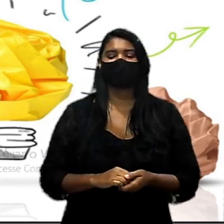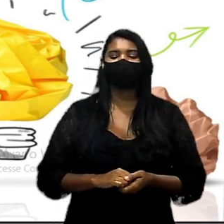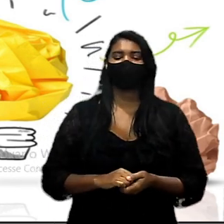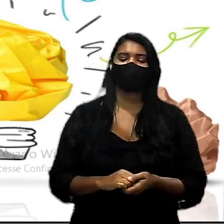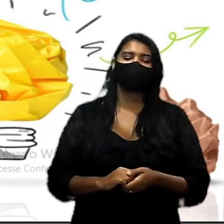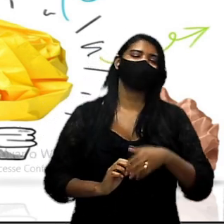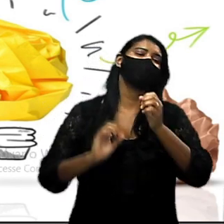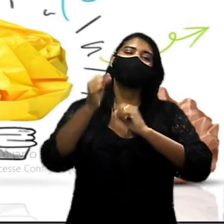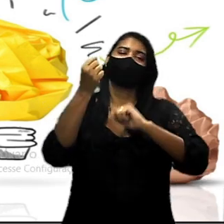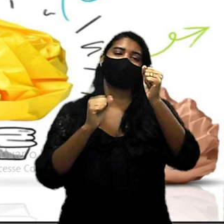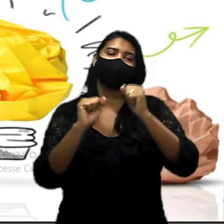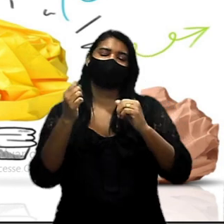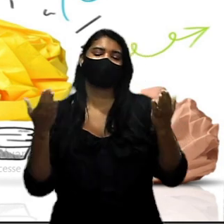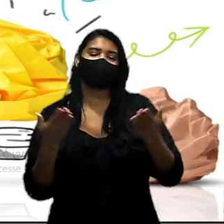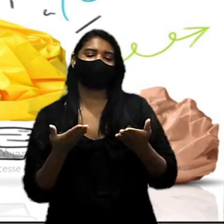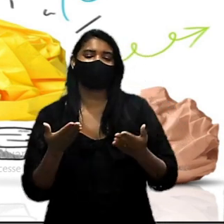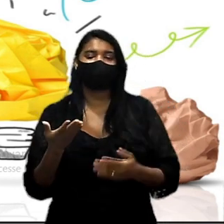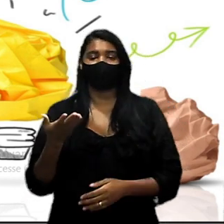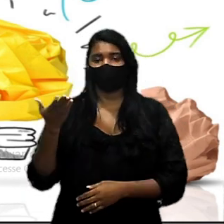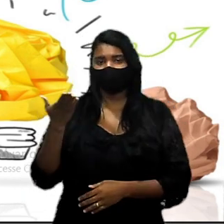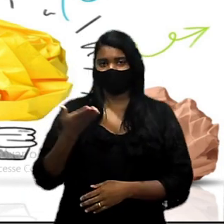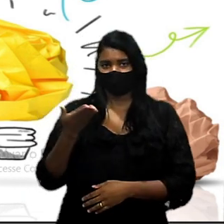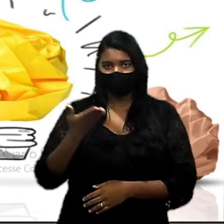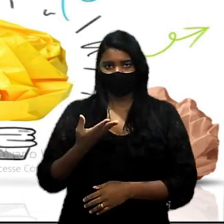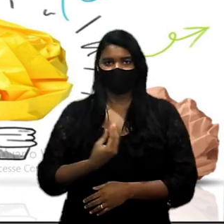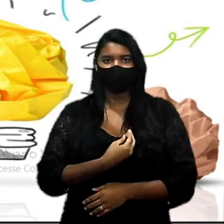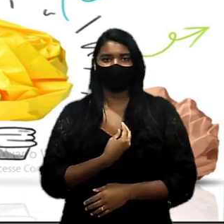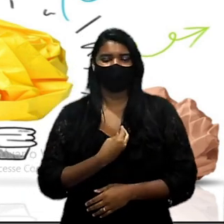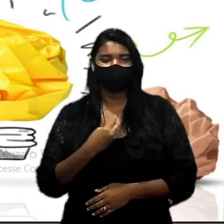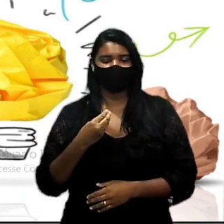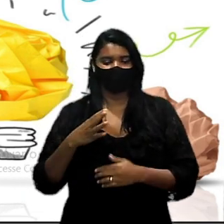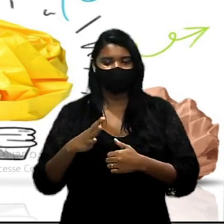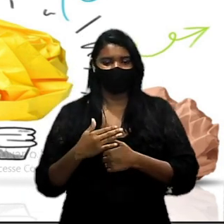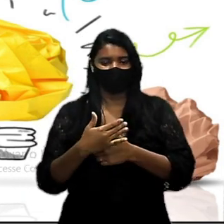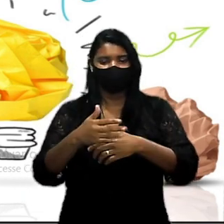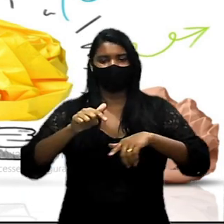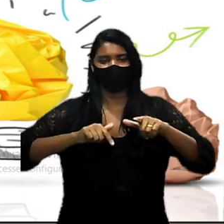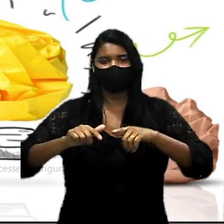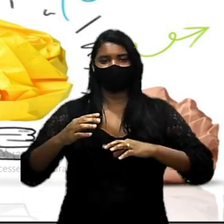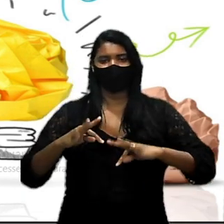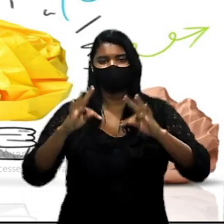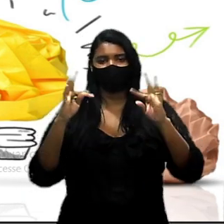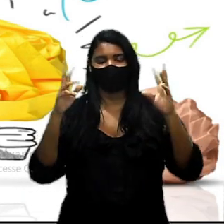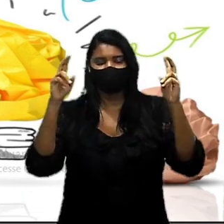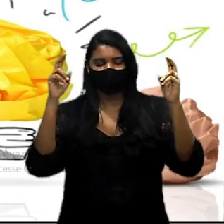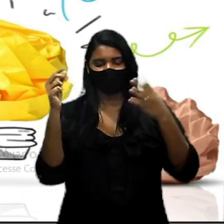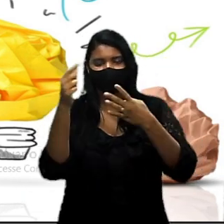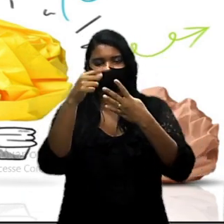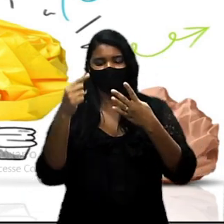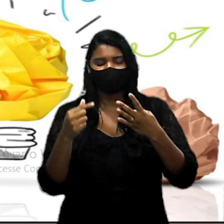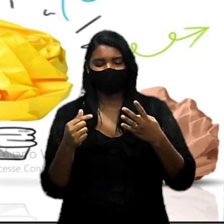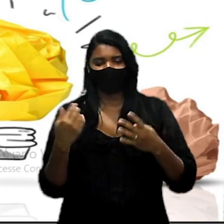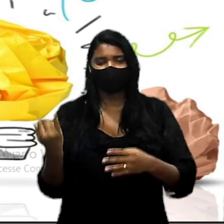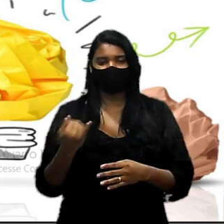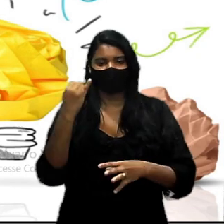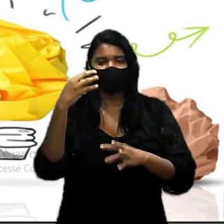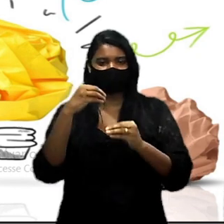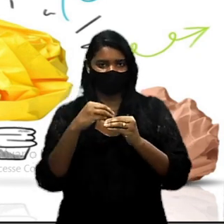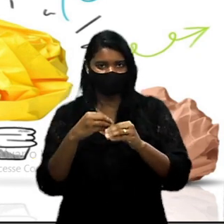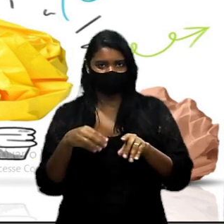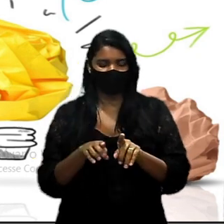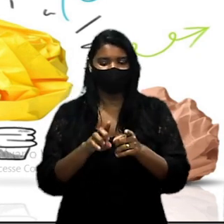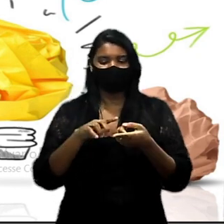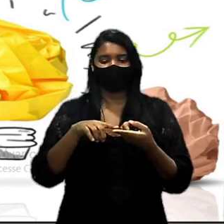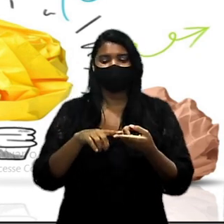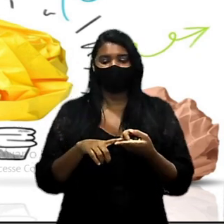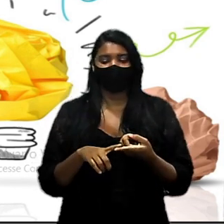claro, sem a menor sombra de dúvida, que a gente tem que trabalhar com uma temática que eu acho ela extremamente